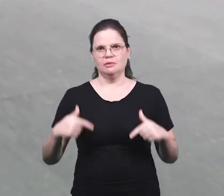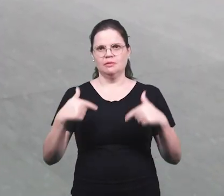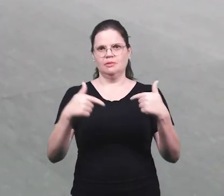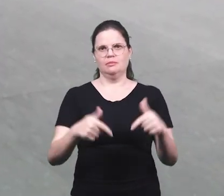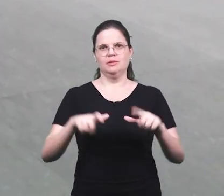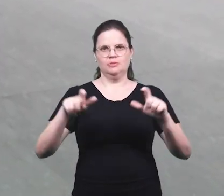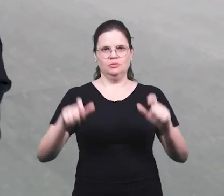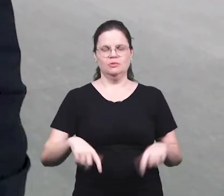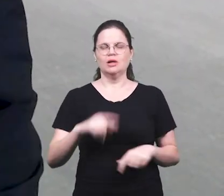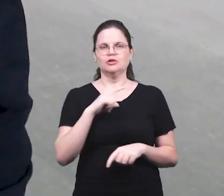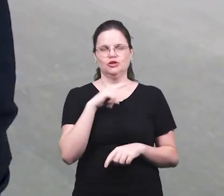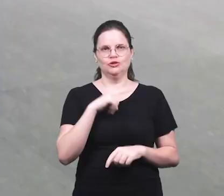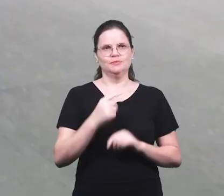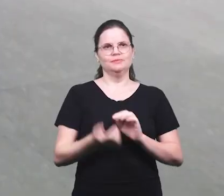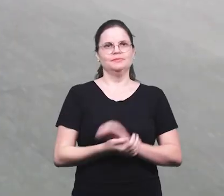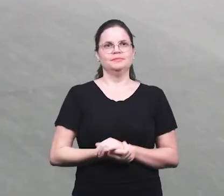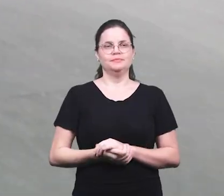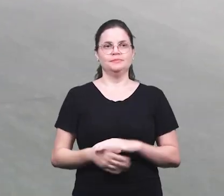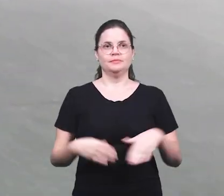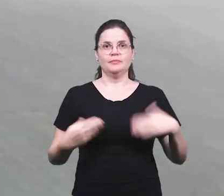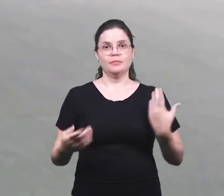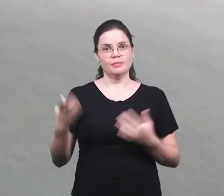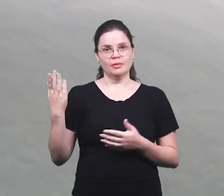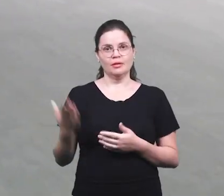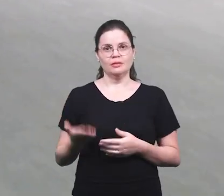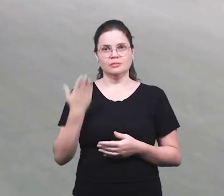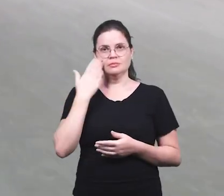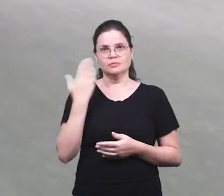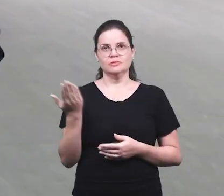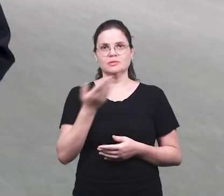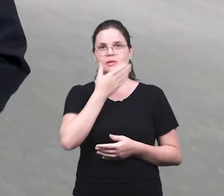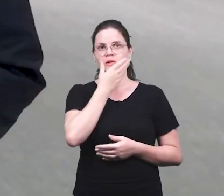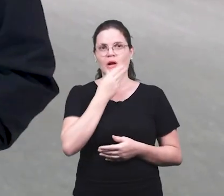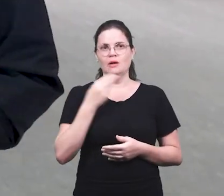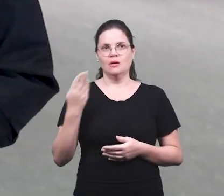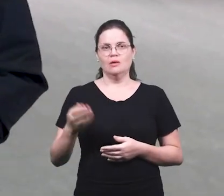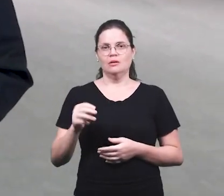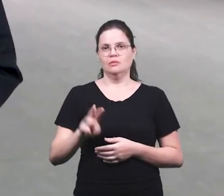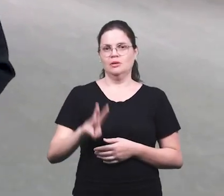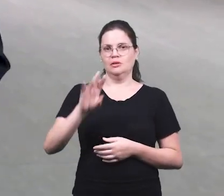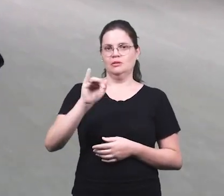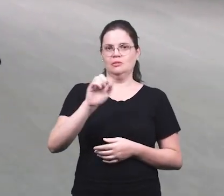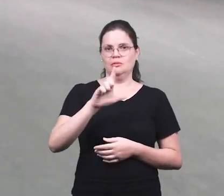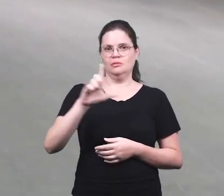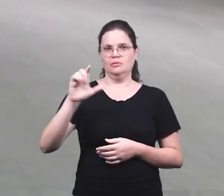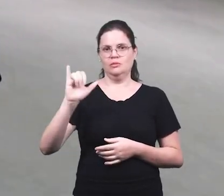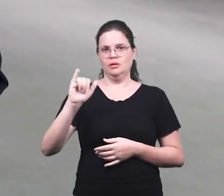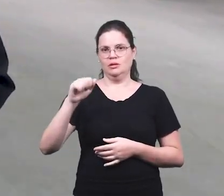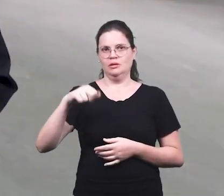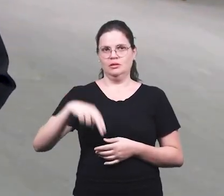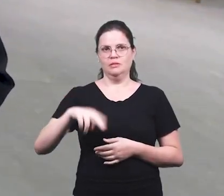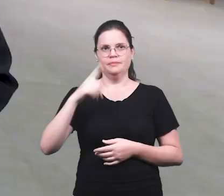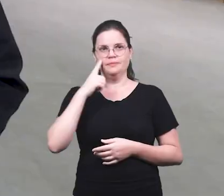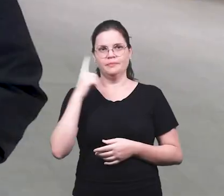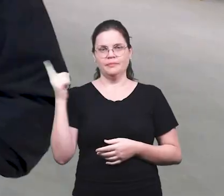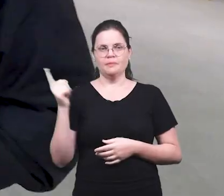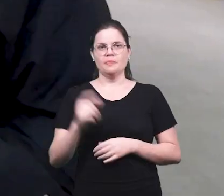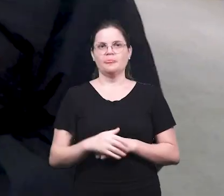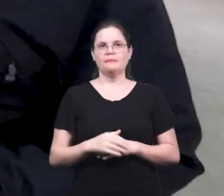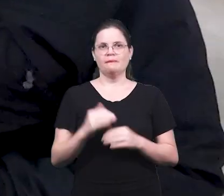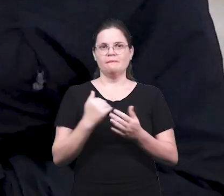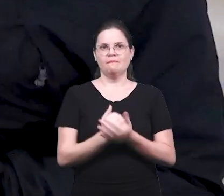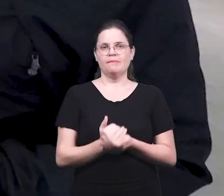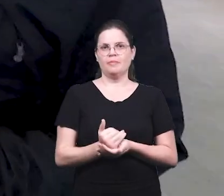neste lugar. Então esse homem aqui, William Seymour, ele iniciou